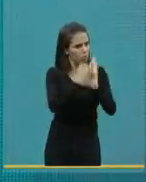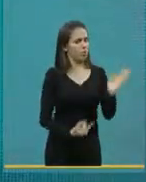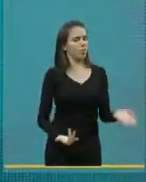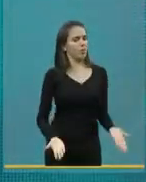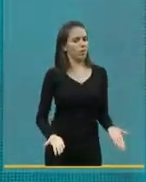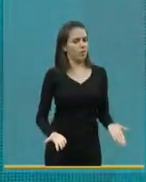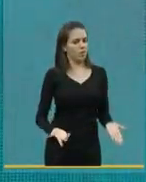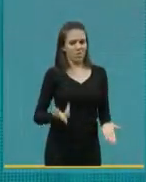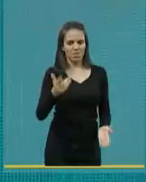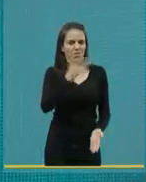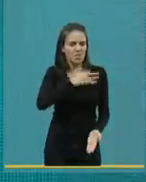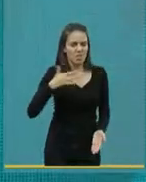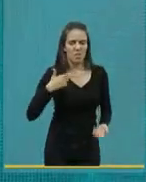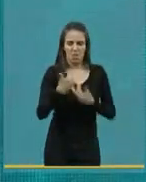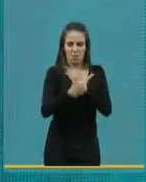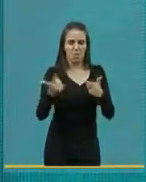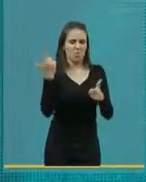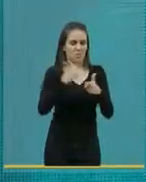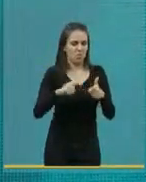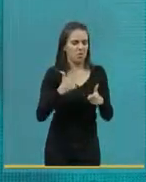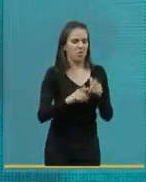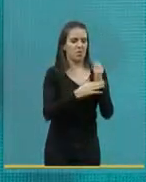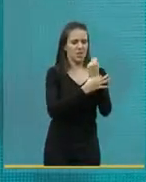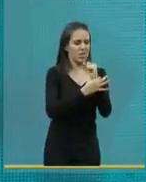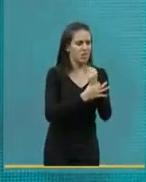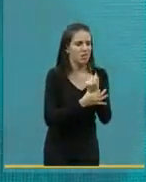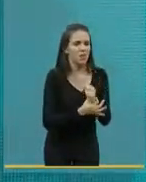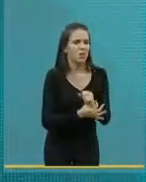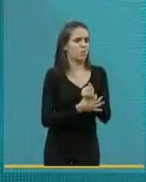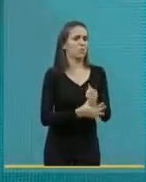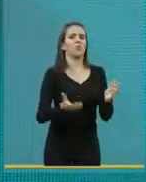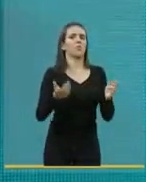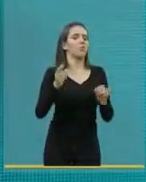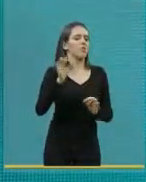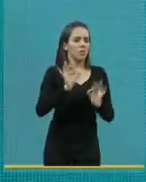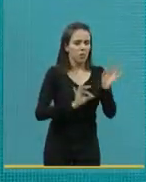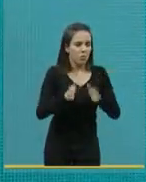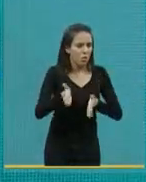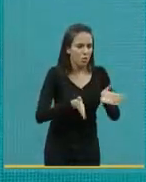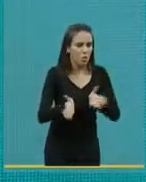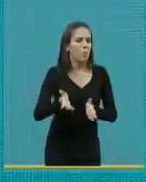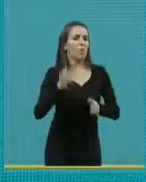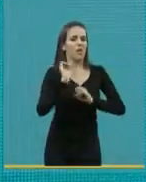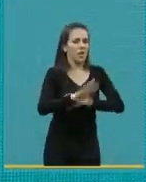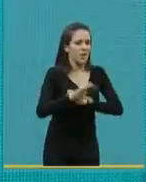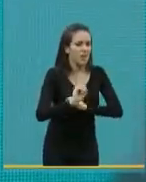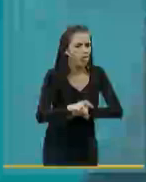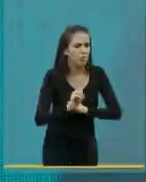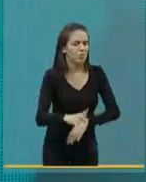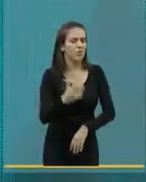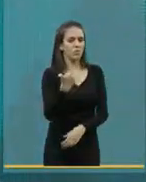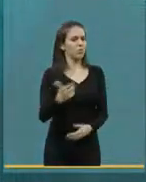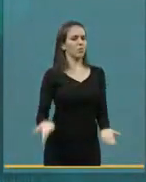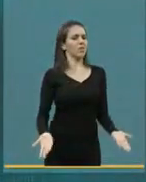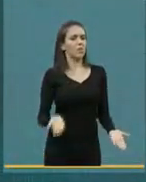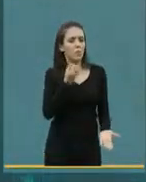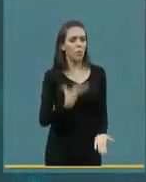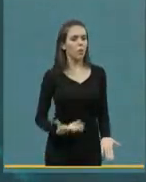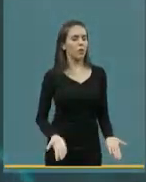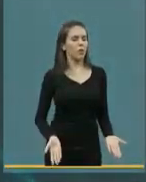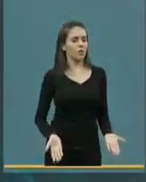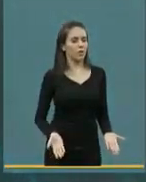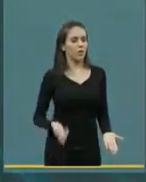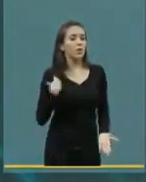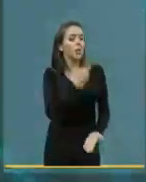teste no serviço em saúde segurança pública infraestrutura educação decente nós precisamos